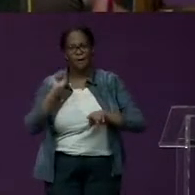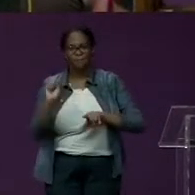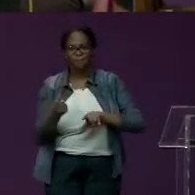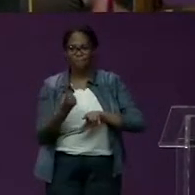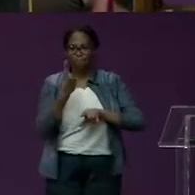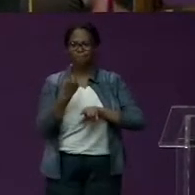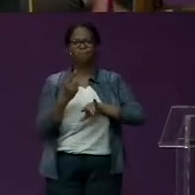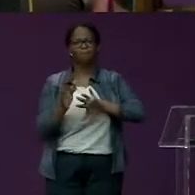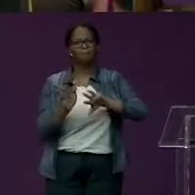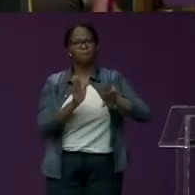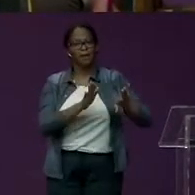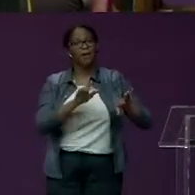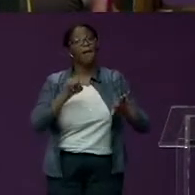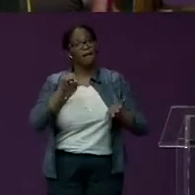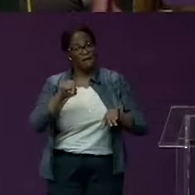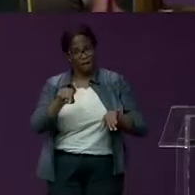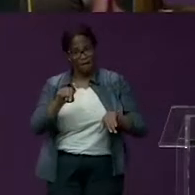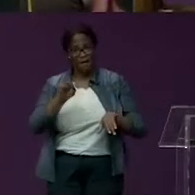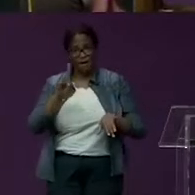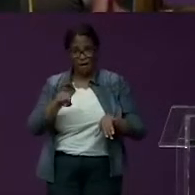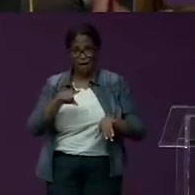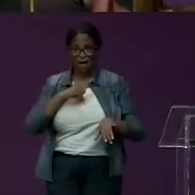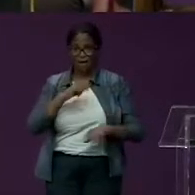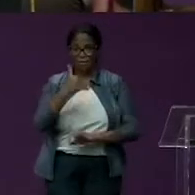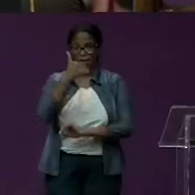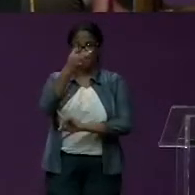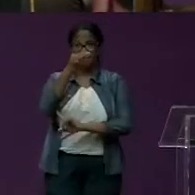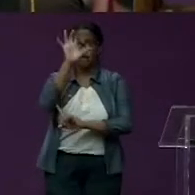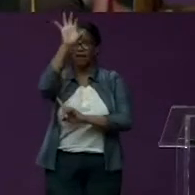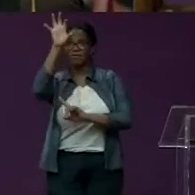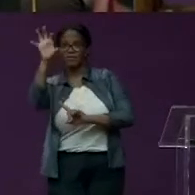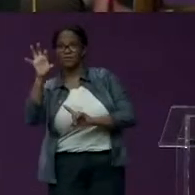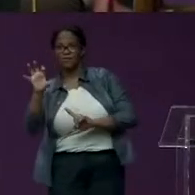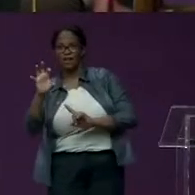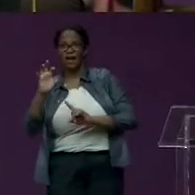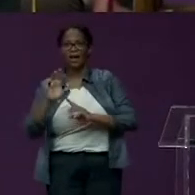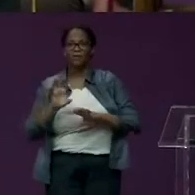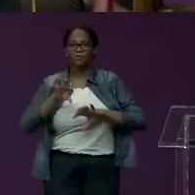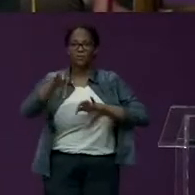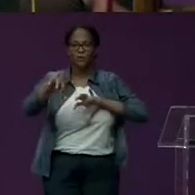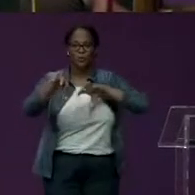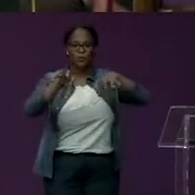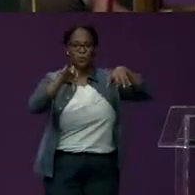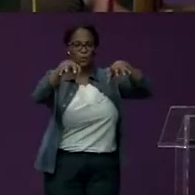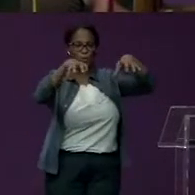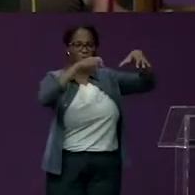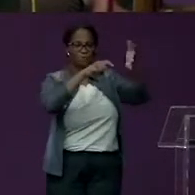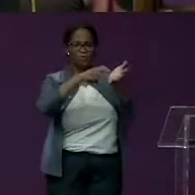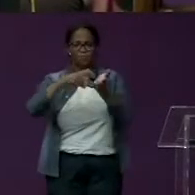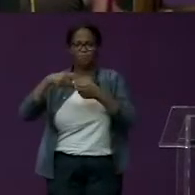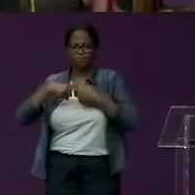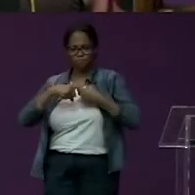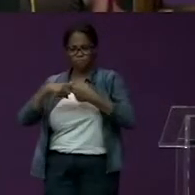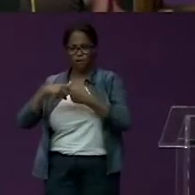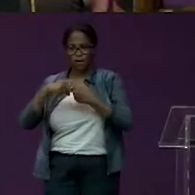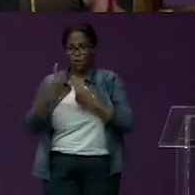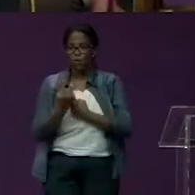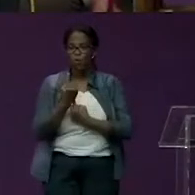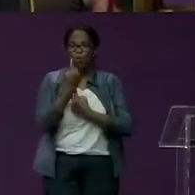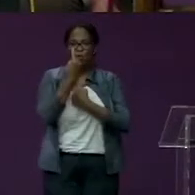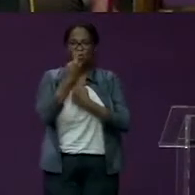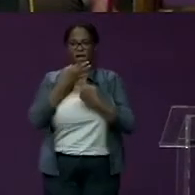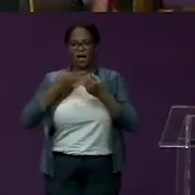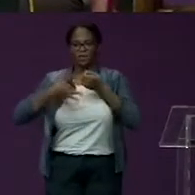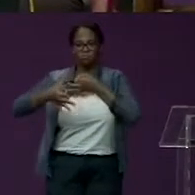heterogênea, não é? É uma instituição que hoje está em 10 estados, manter uma unidade, ela requer uma criação